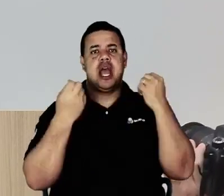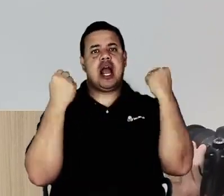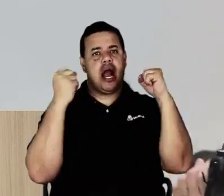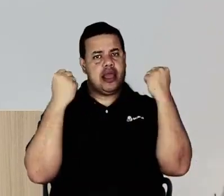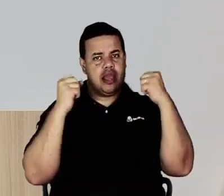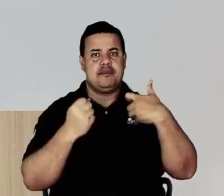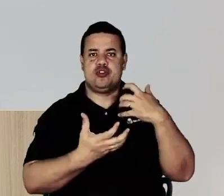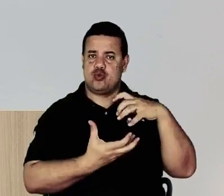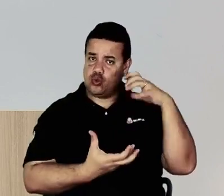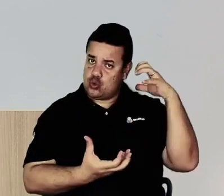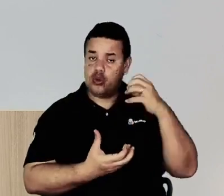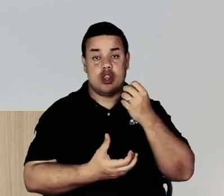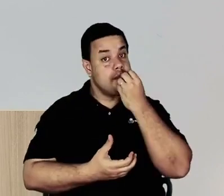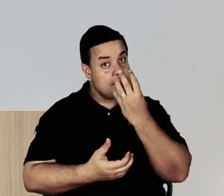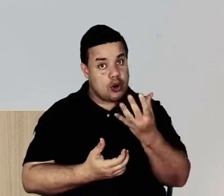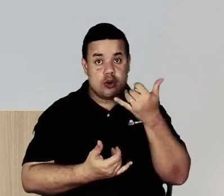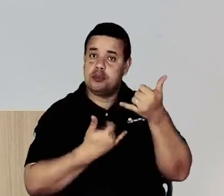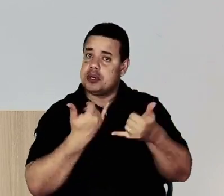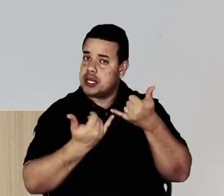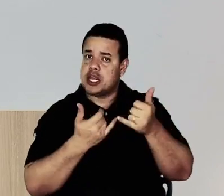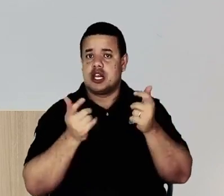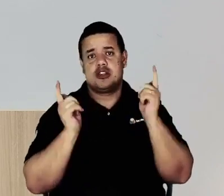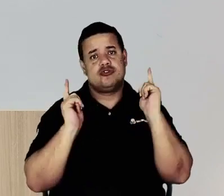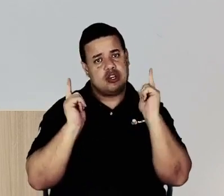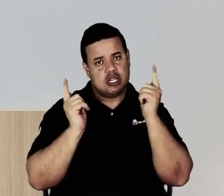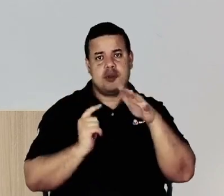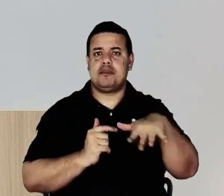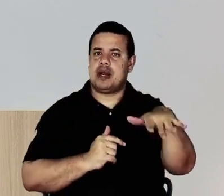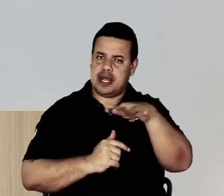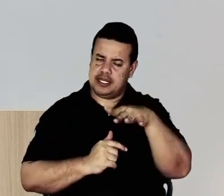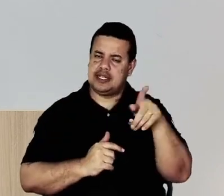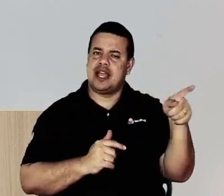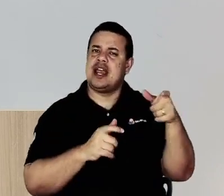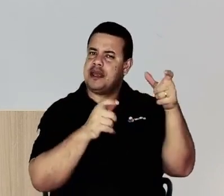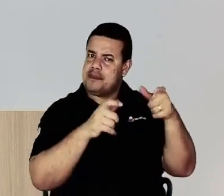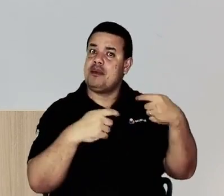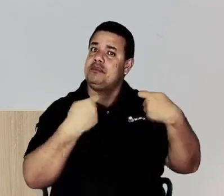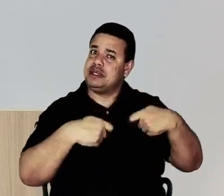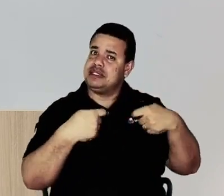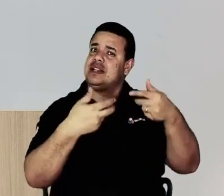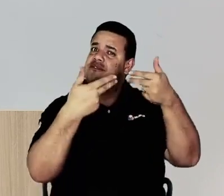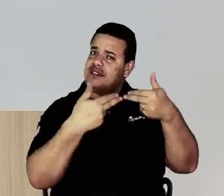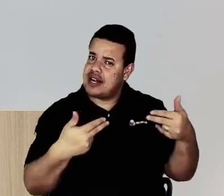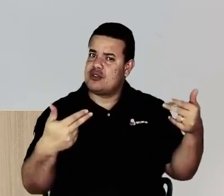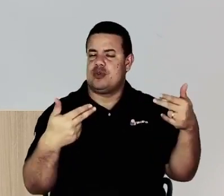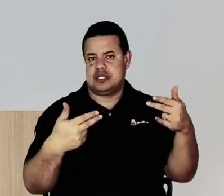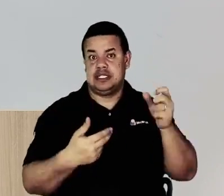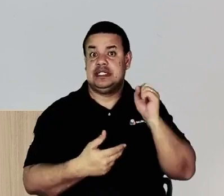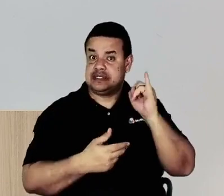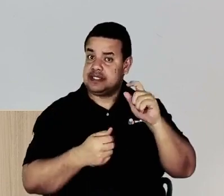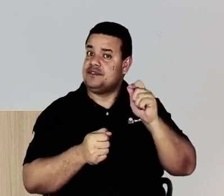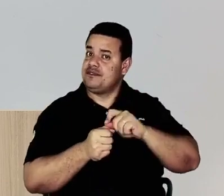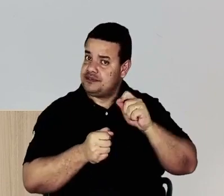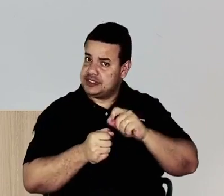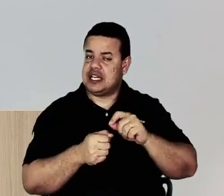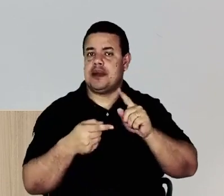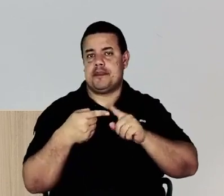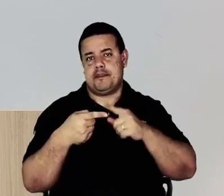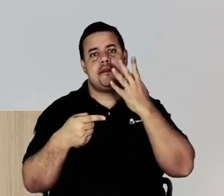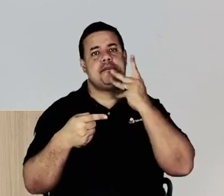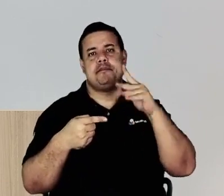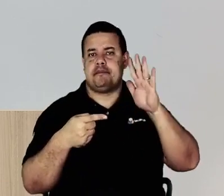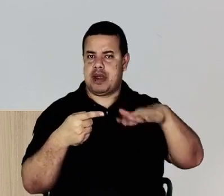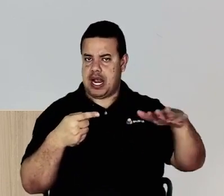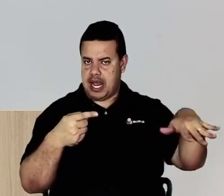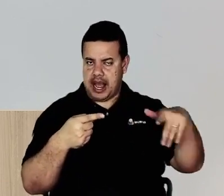aquele bairro está precisando de várias coisas, a gente sabe disso, mas eu acho que se fizesse, pelo menos para as crianças, para as mães que precisam